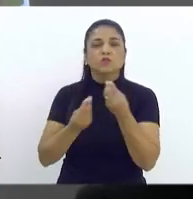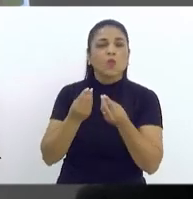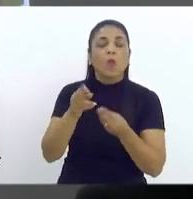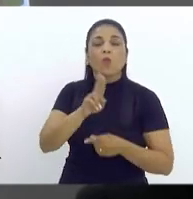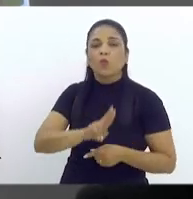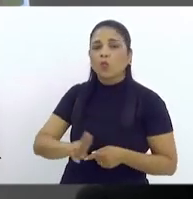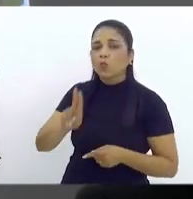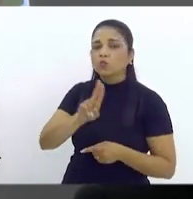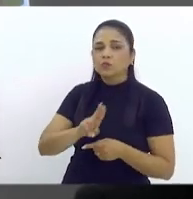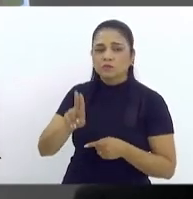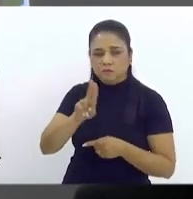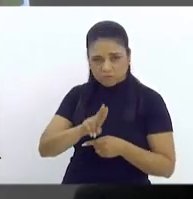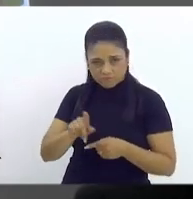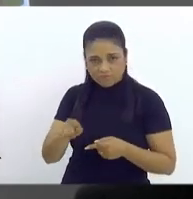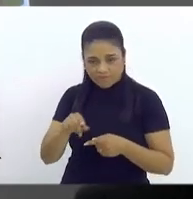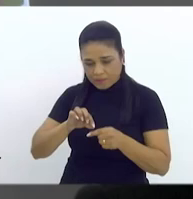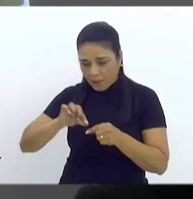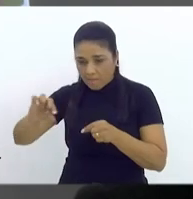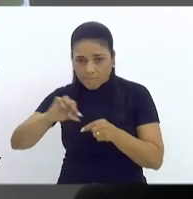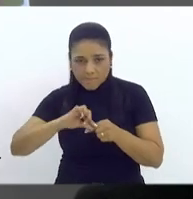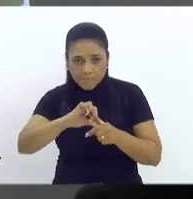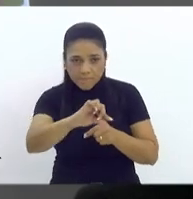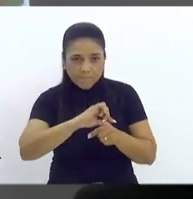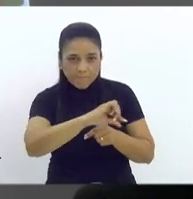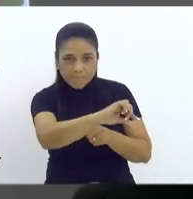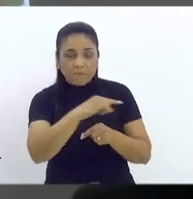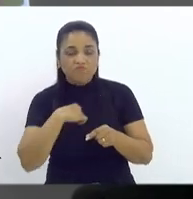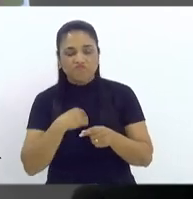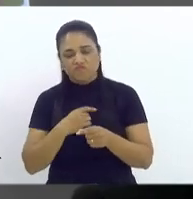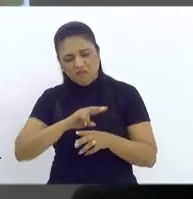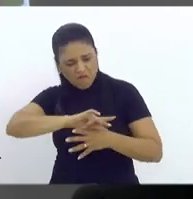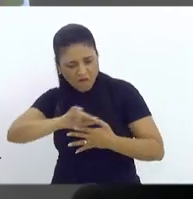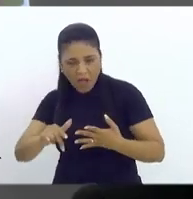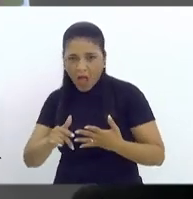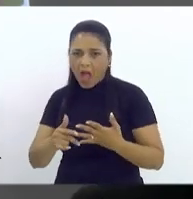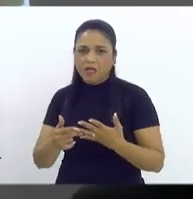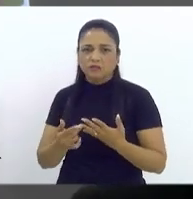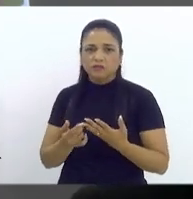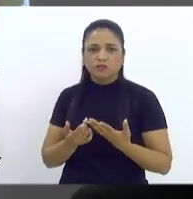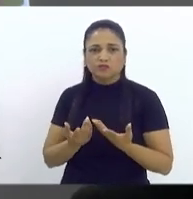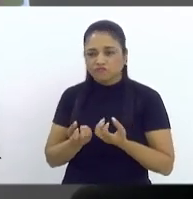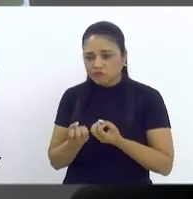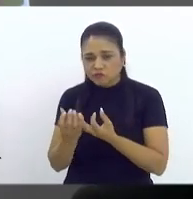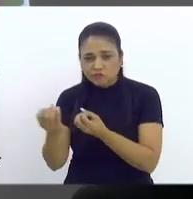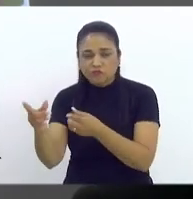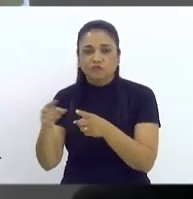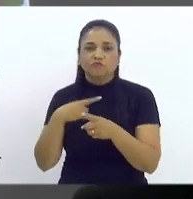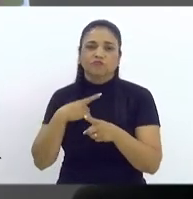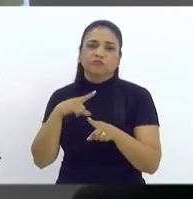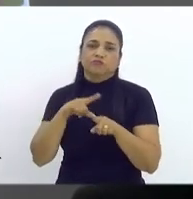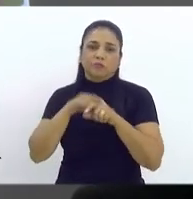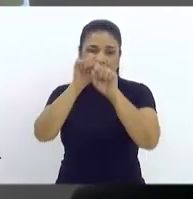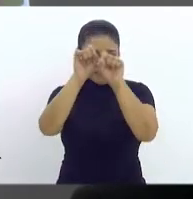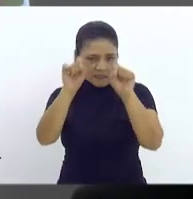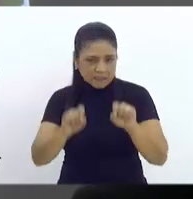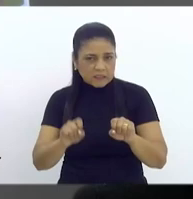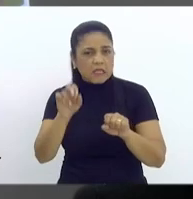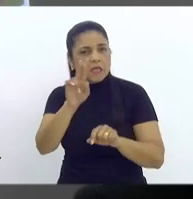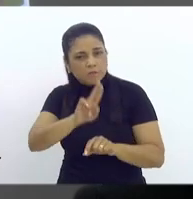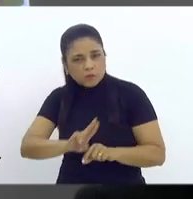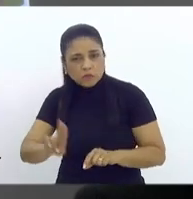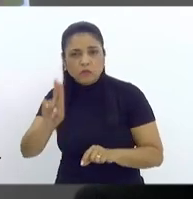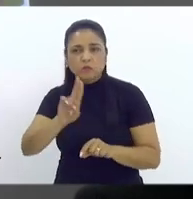gás. Pode fazer um hub com vários produtores, injetando na rede, utilizando sistemas